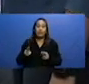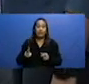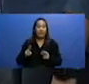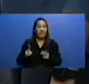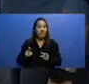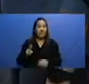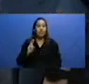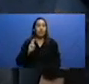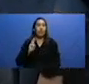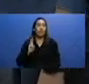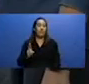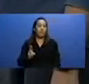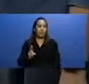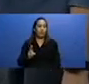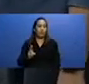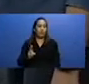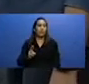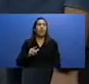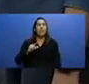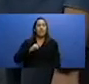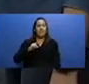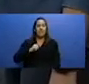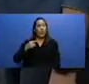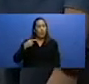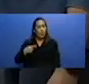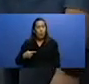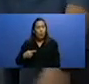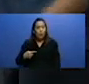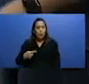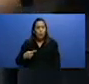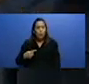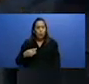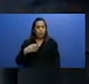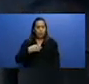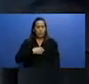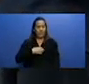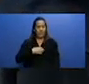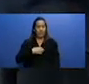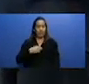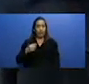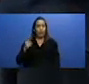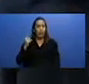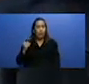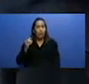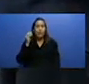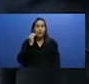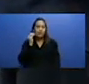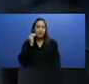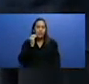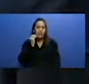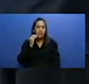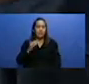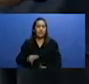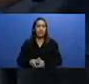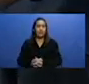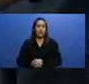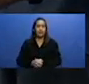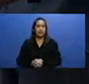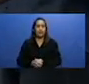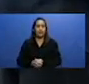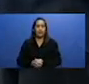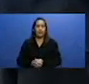nossa resposta? Não tem um jeito só de dar o número 2, lembra? É só se eu jogar e acertar nos meus dados 1 e